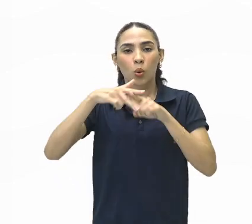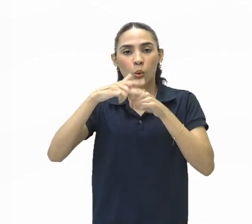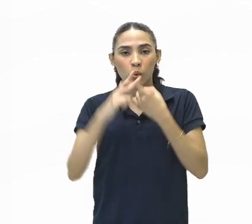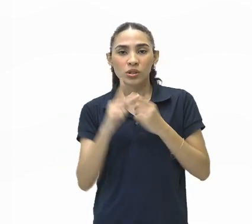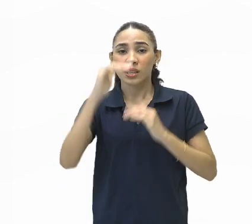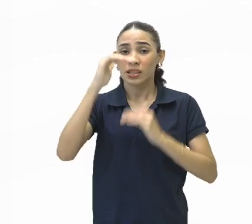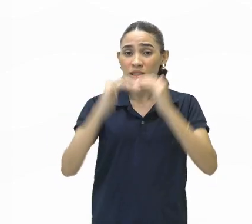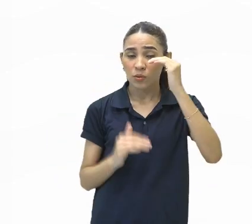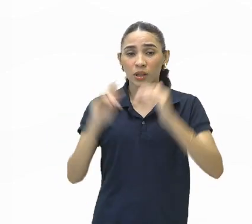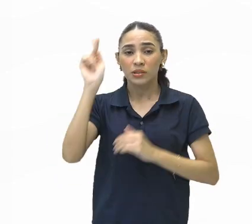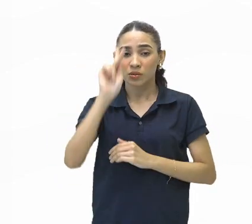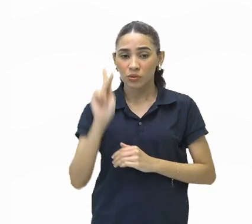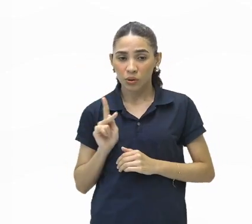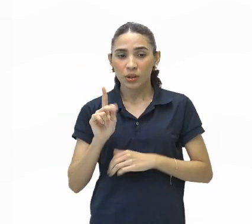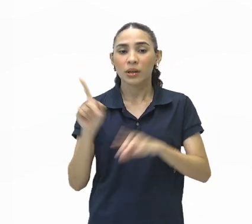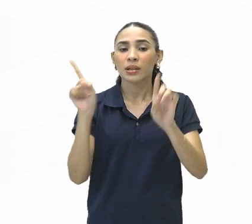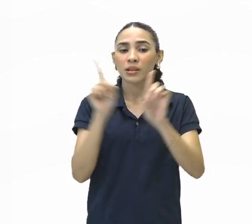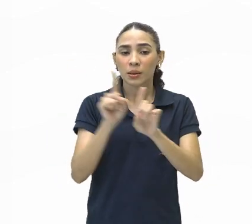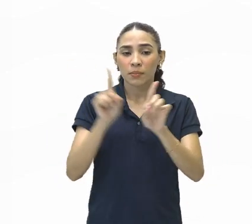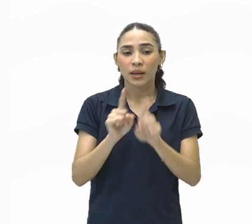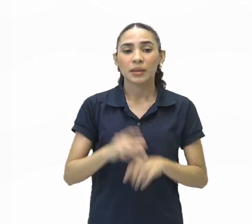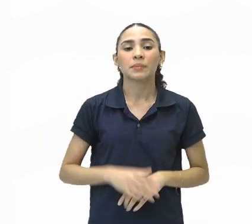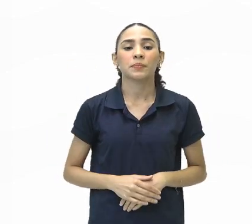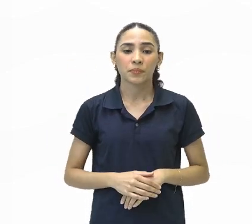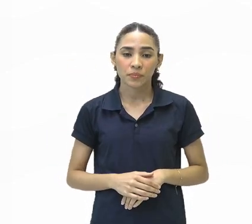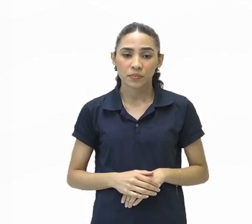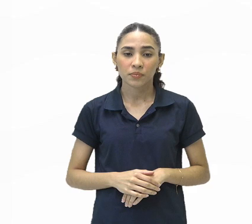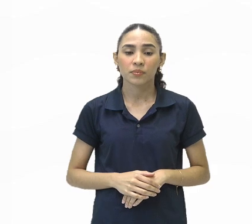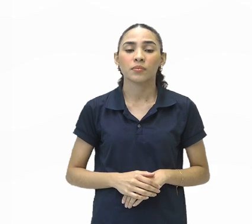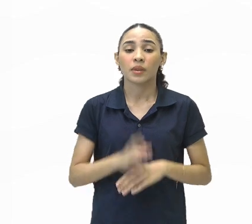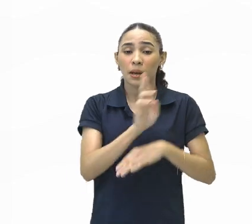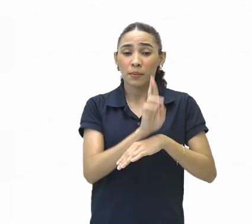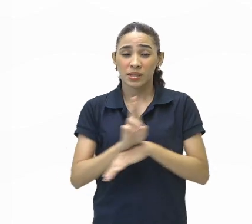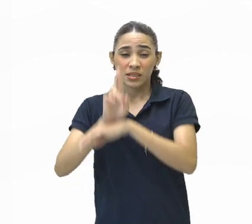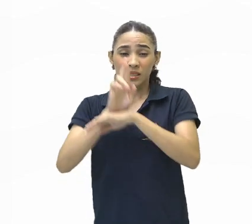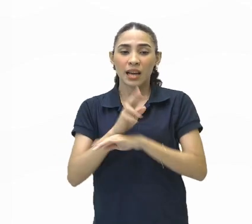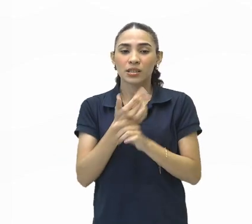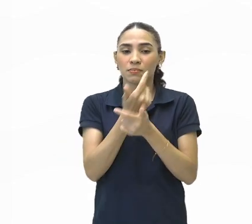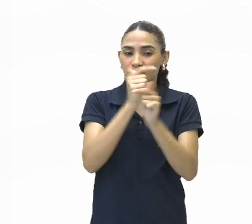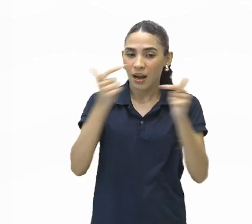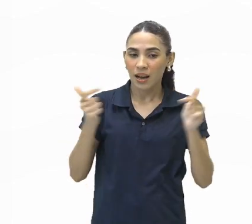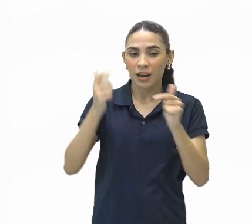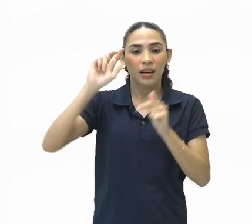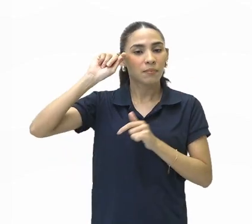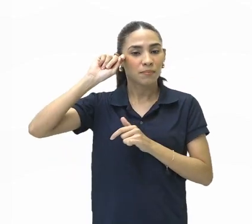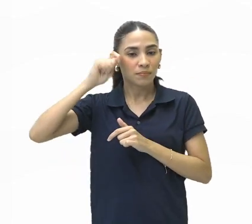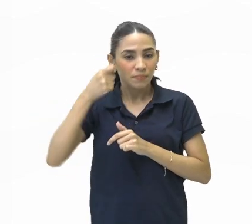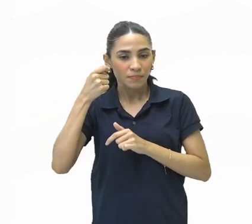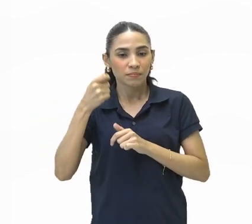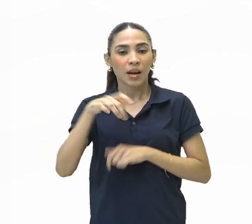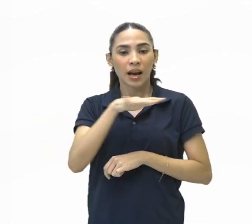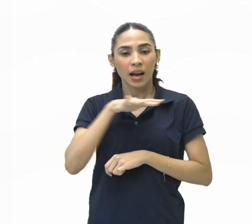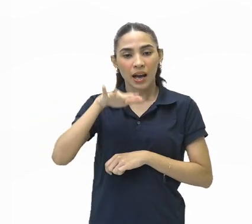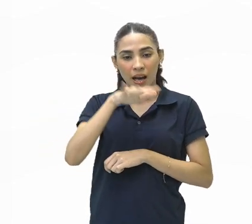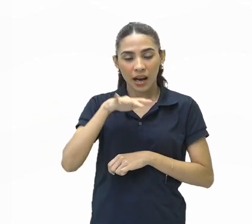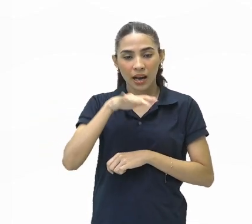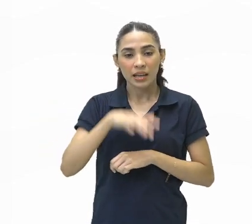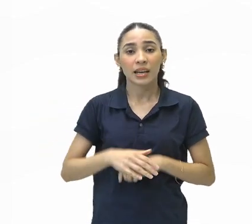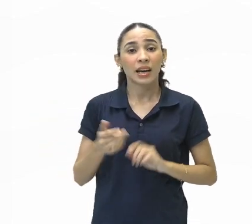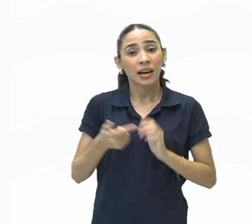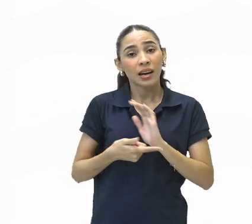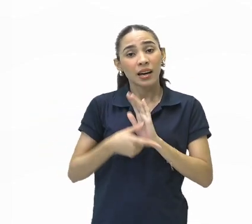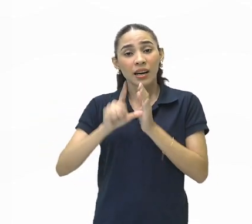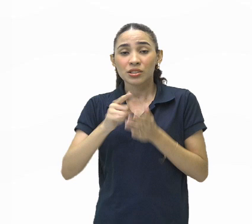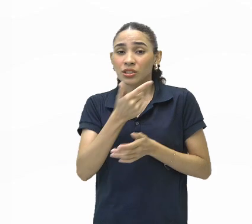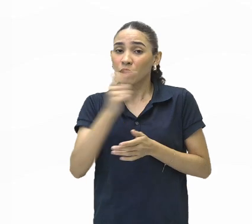desigualdades históricas e também aumentar a representatividade dos afrodescendentes em espaços antes